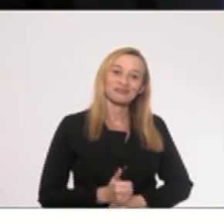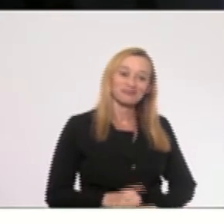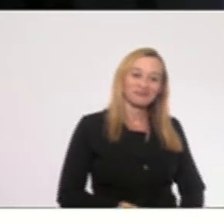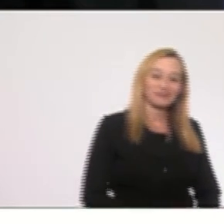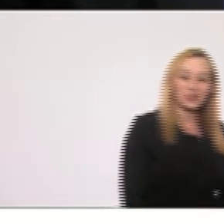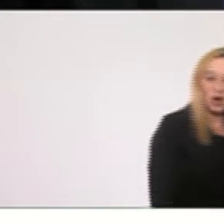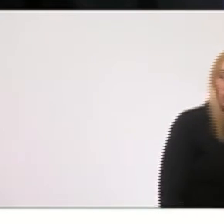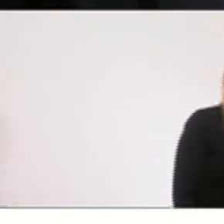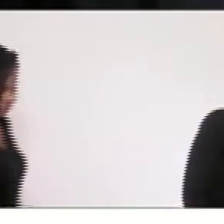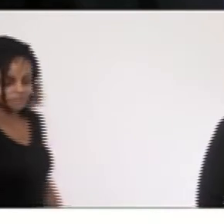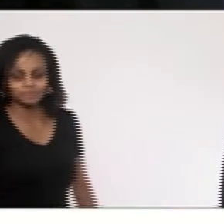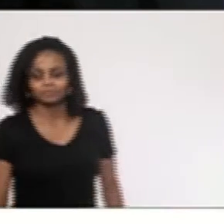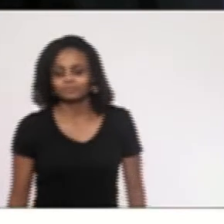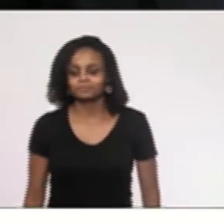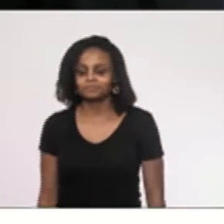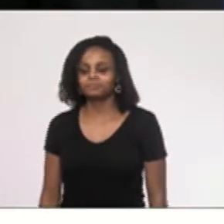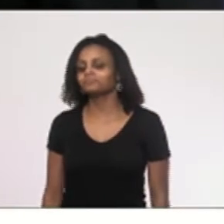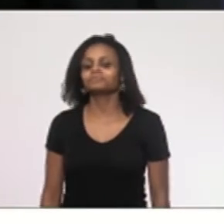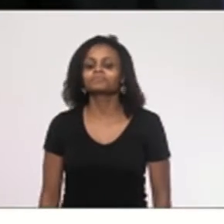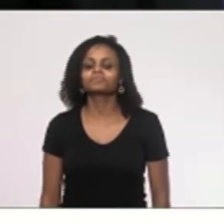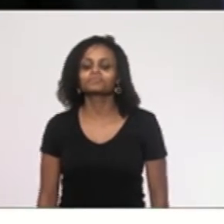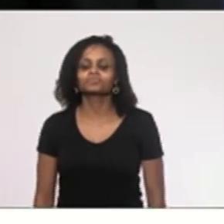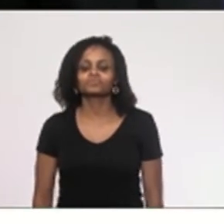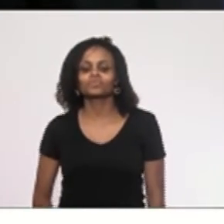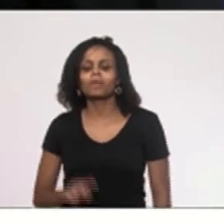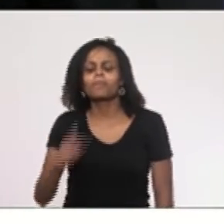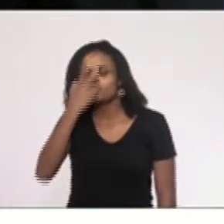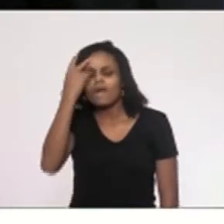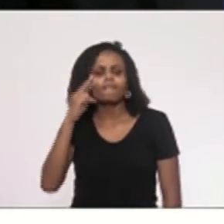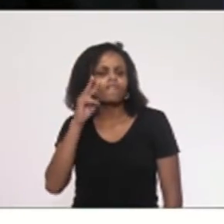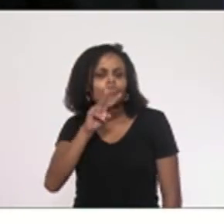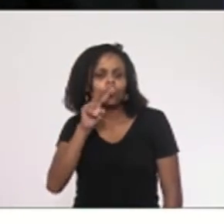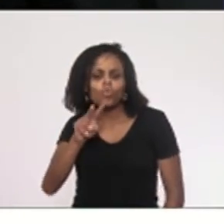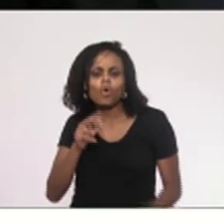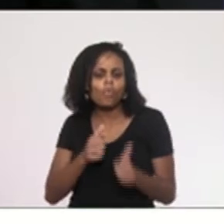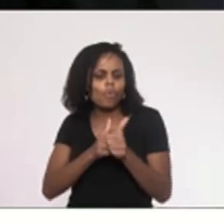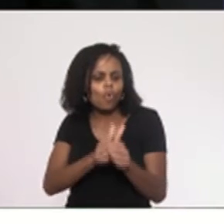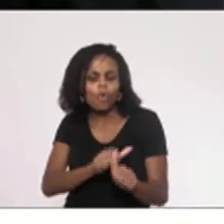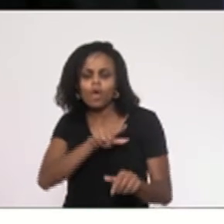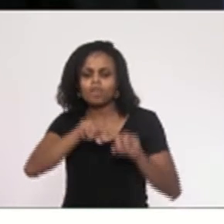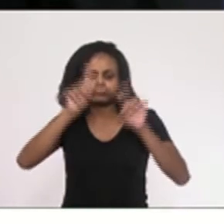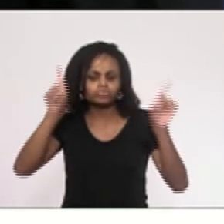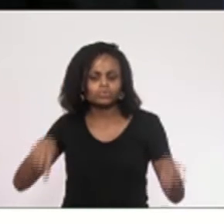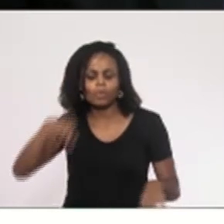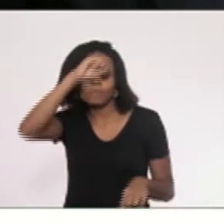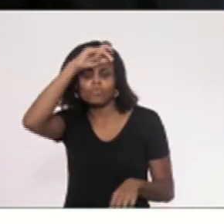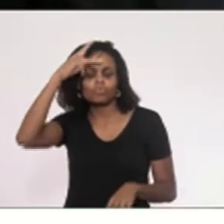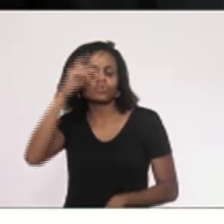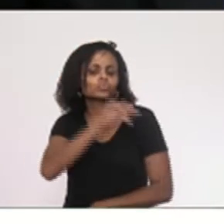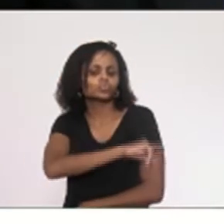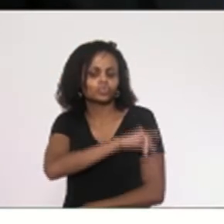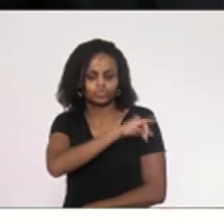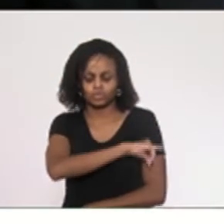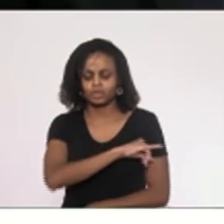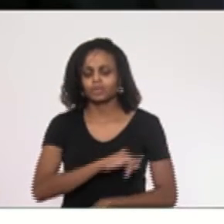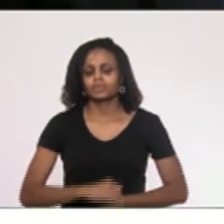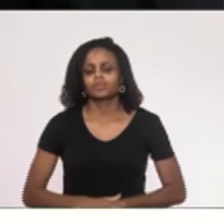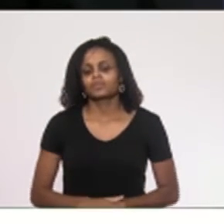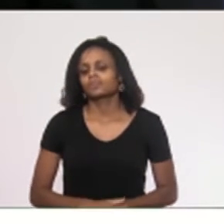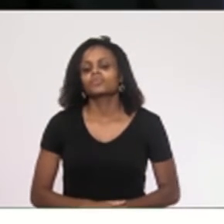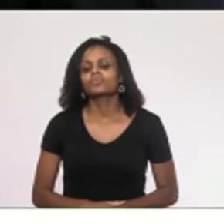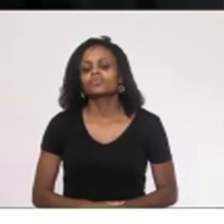quem assistiu, o que passou o servidor público do Estado do Rio de Janeiro,